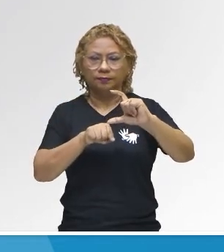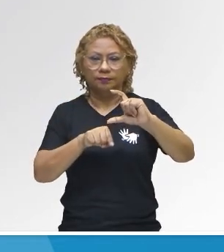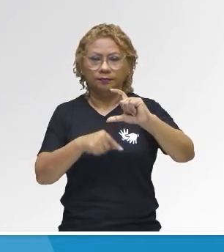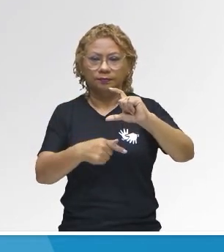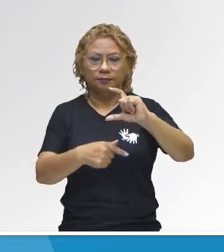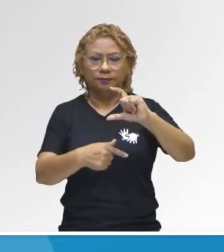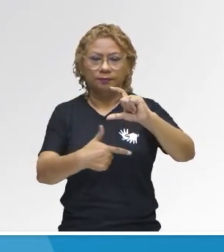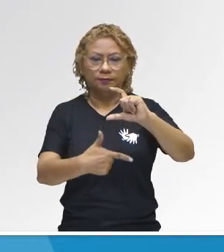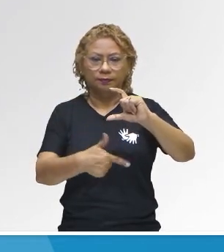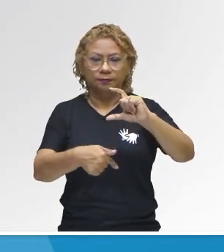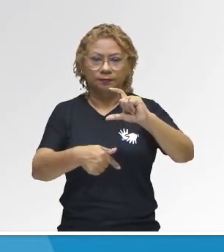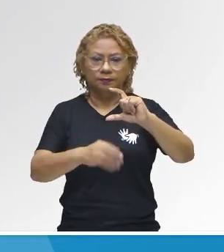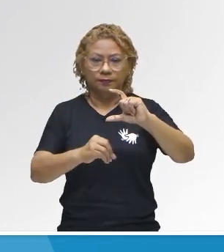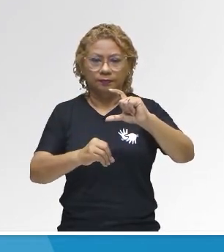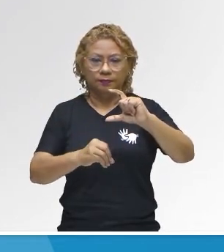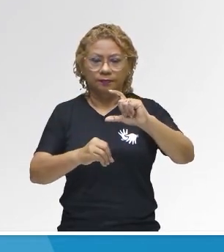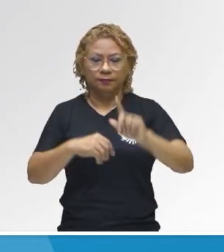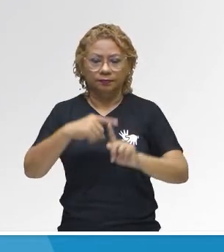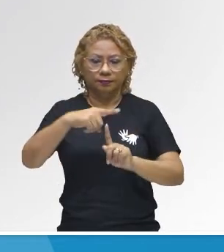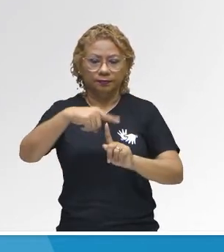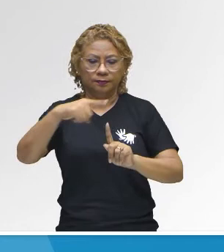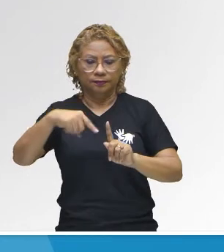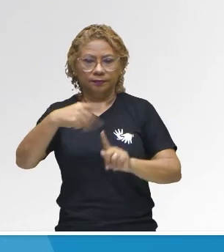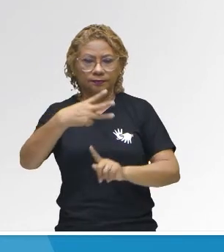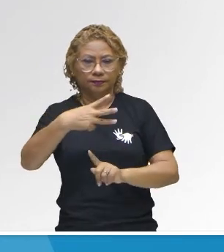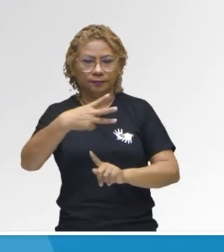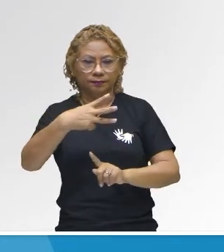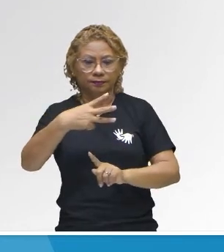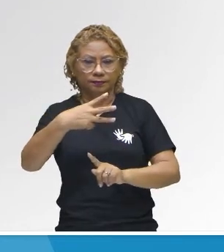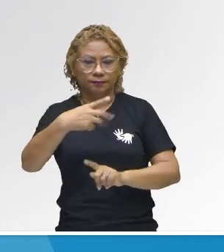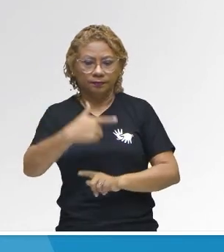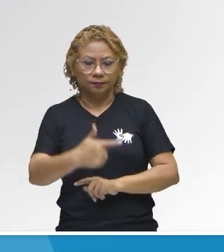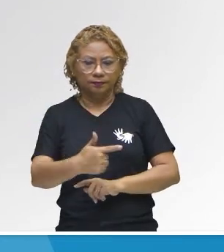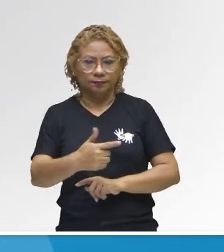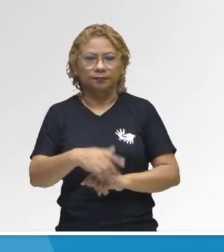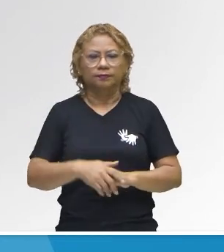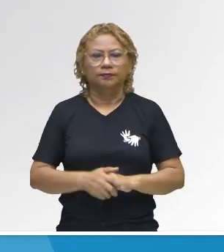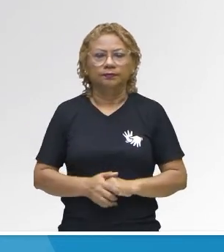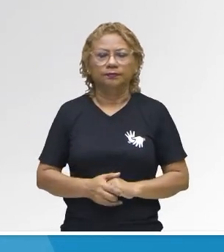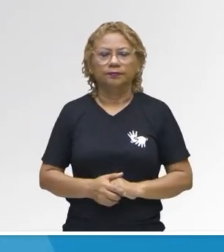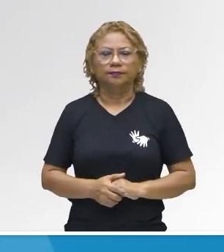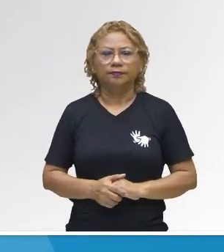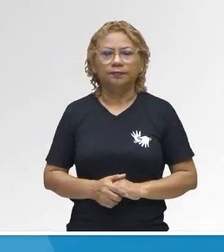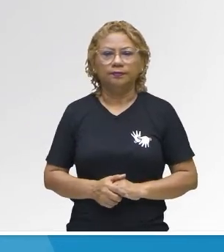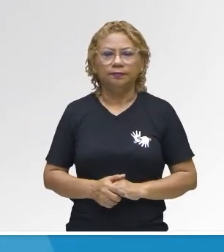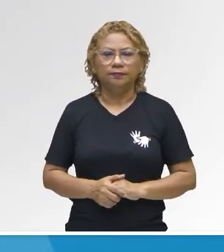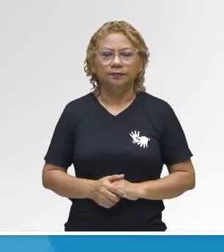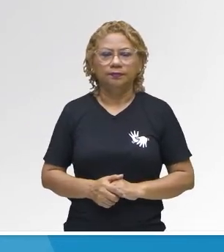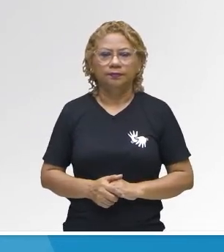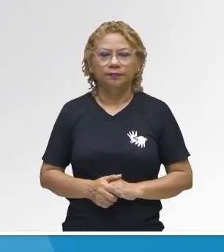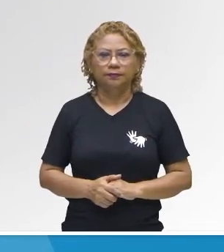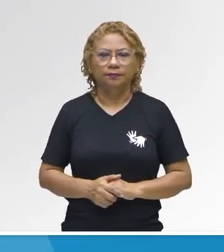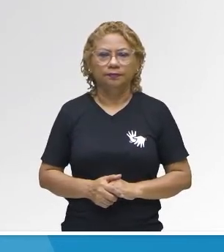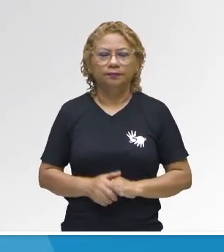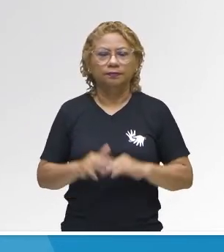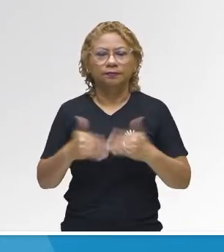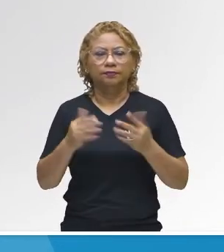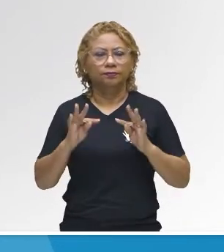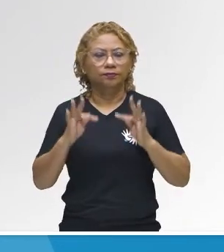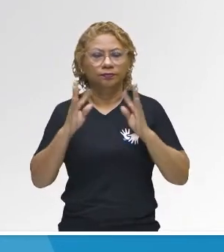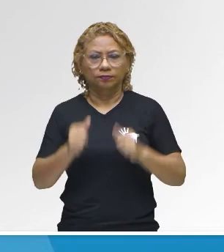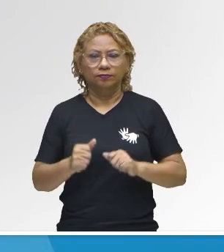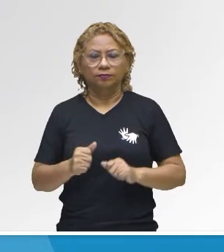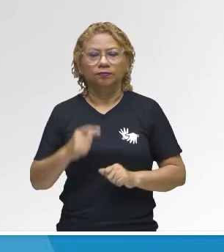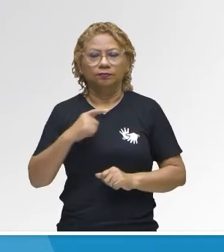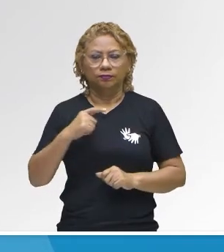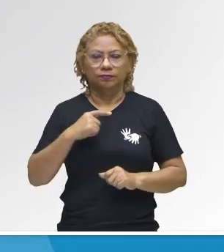3π sobre 2, ou seja, todos são múltiplos de π sobre 2. E